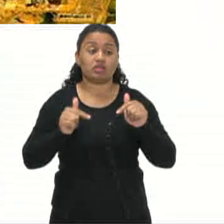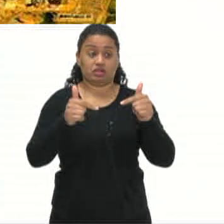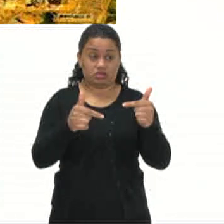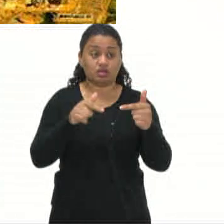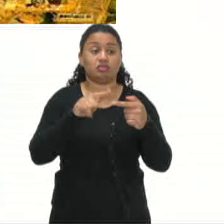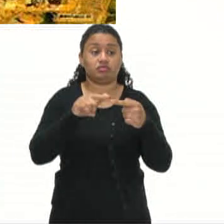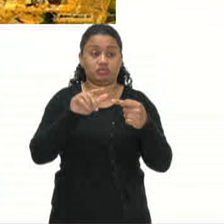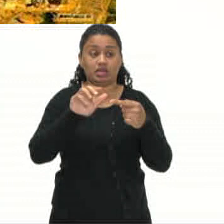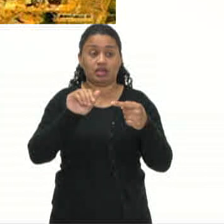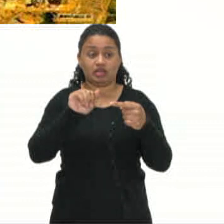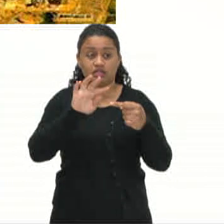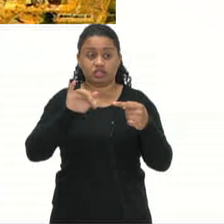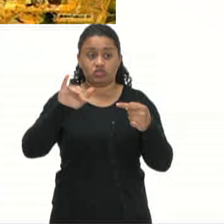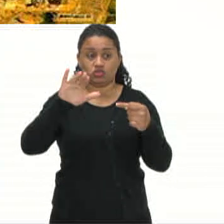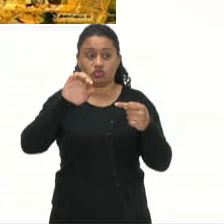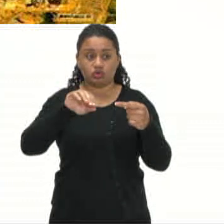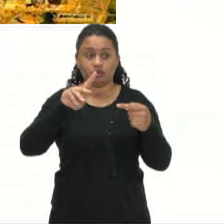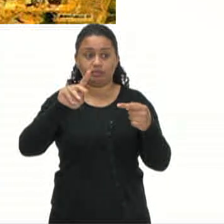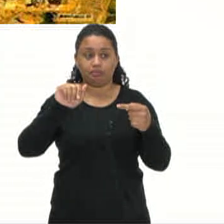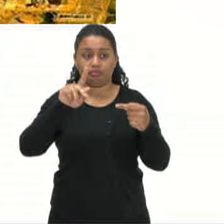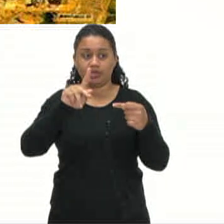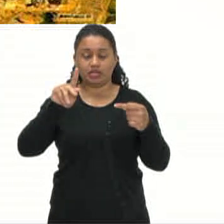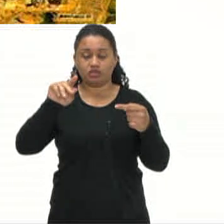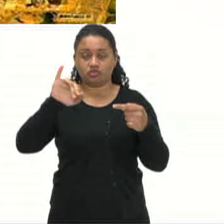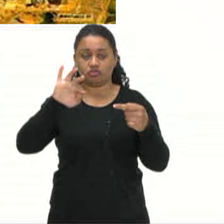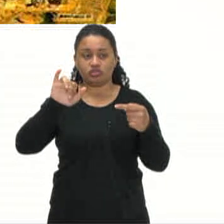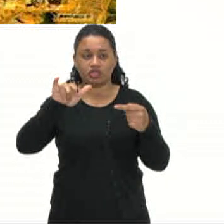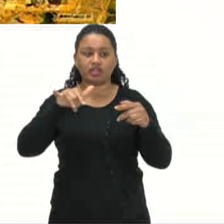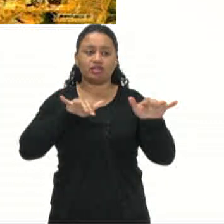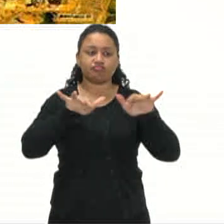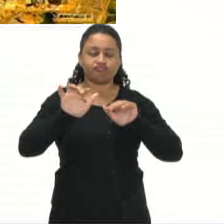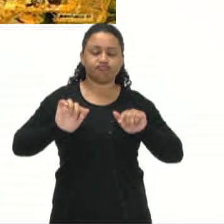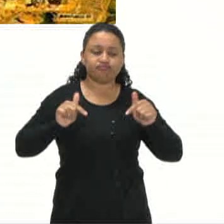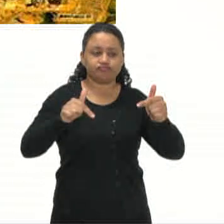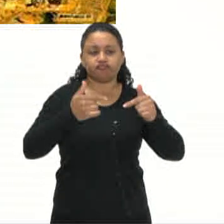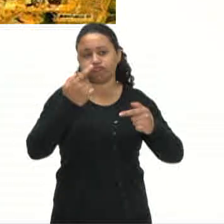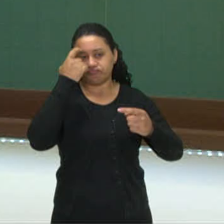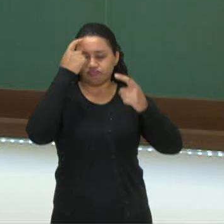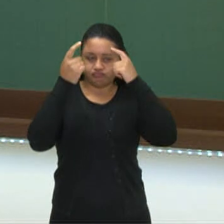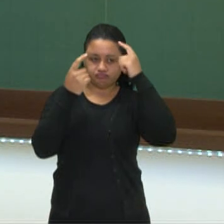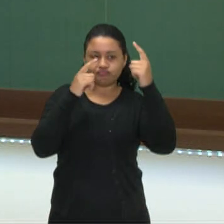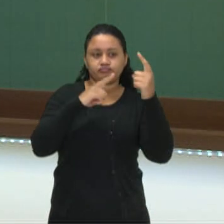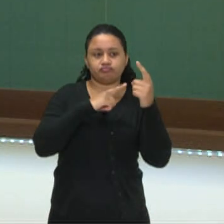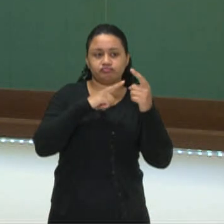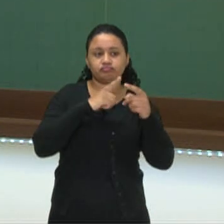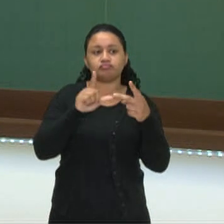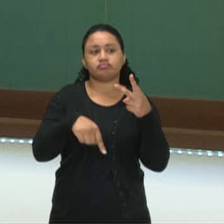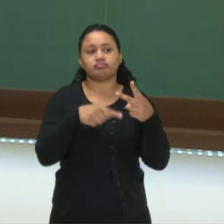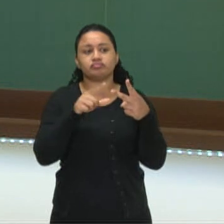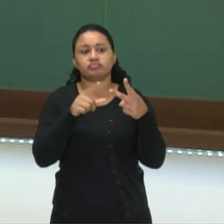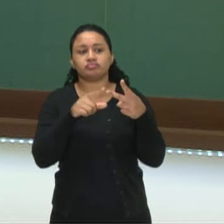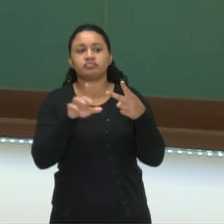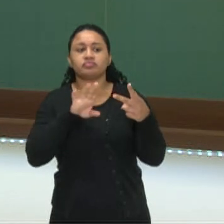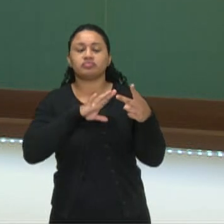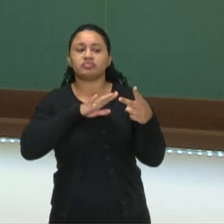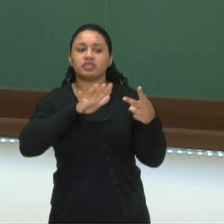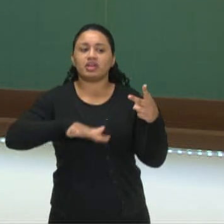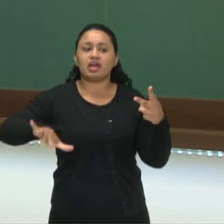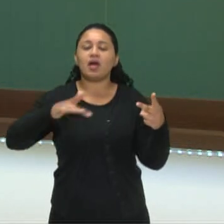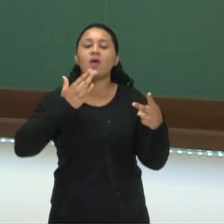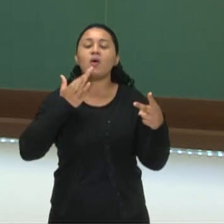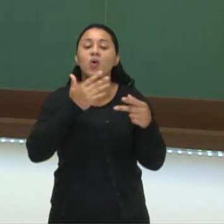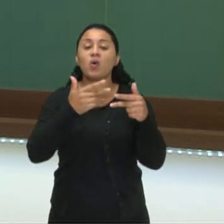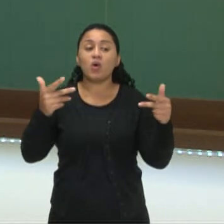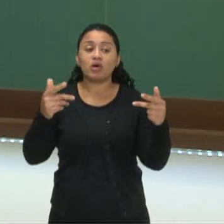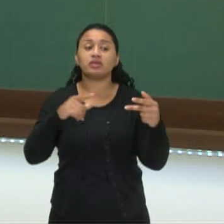por Jackson Pollock, que é a Action Painting, uma pintura mais agitada, instintiva, aleatória. Nós vemos aqui uma obra. E nós temos agora os campos de cor, Color